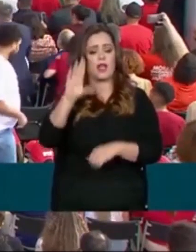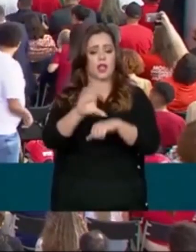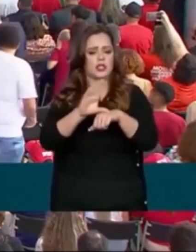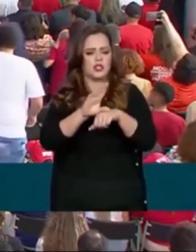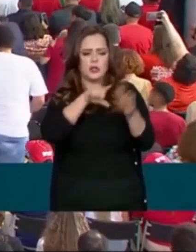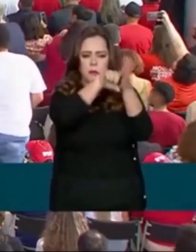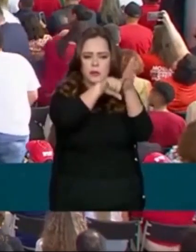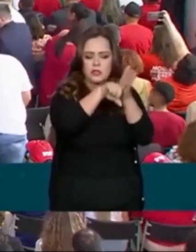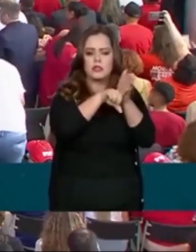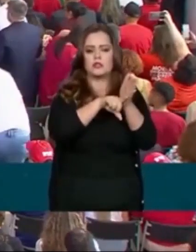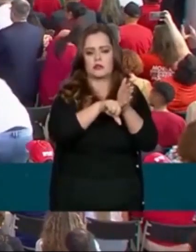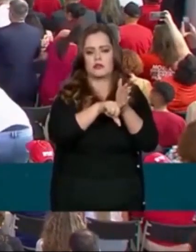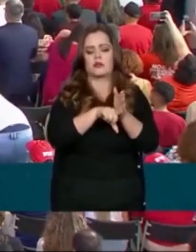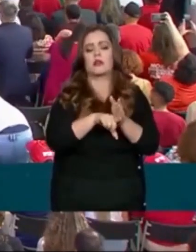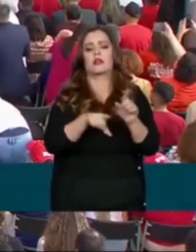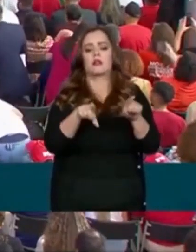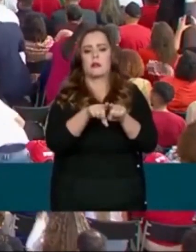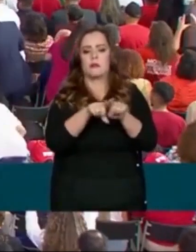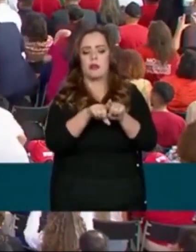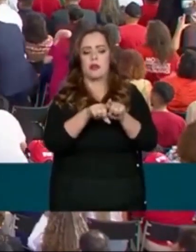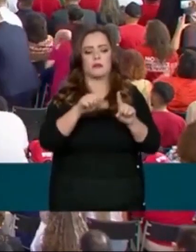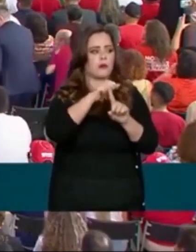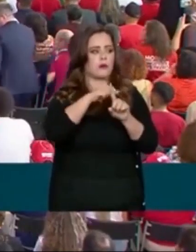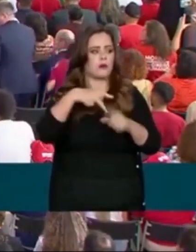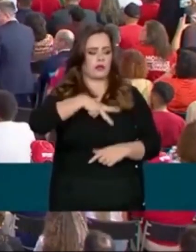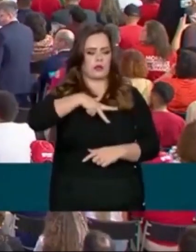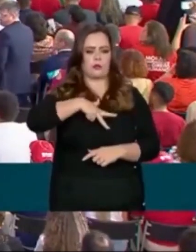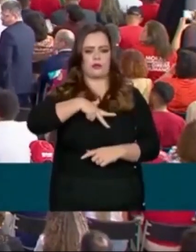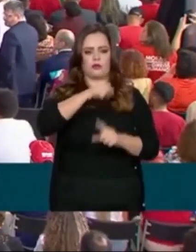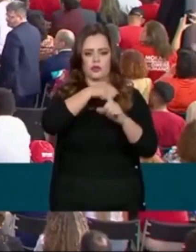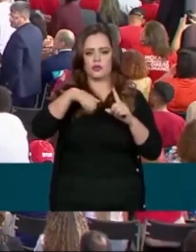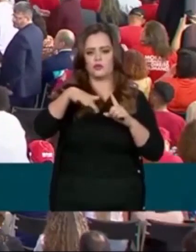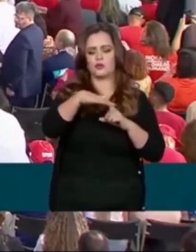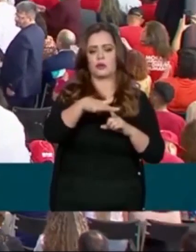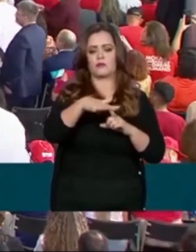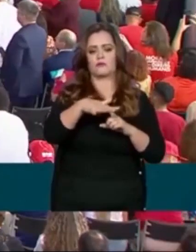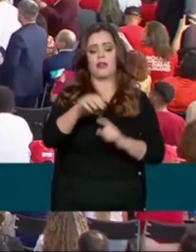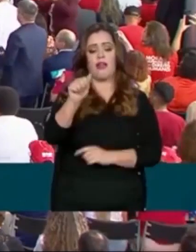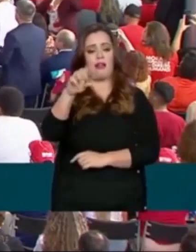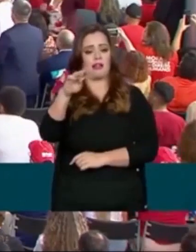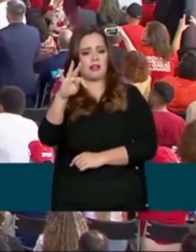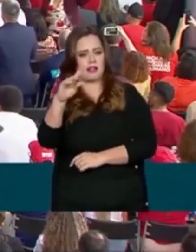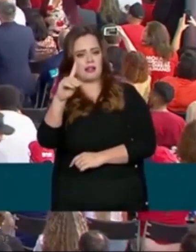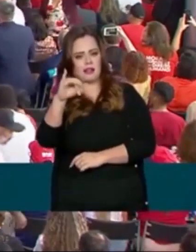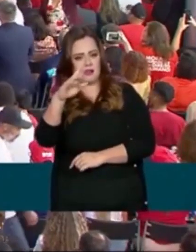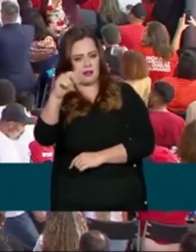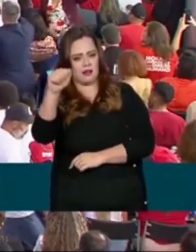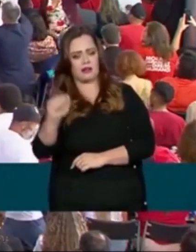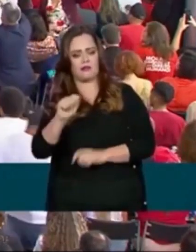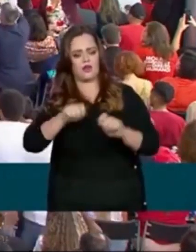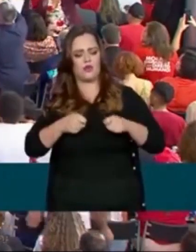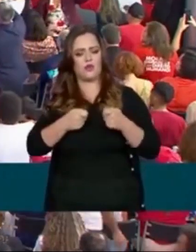que será coordenado pela Secretaria-Geral da Presidência e institui em cada ministério uma assessoria de